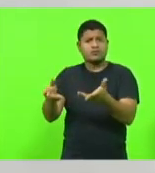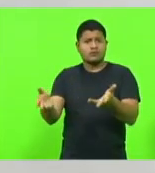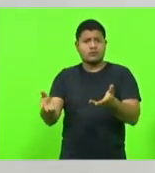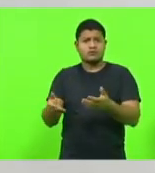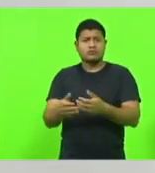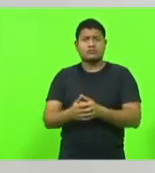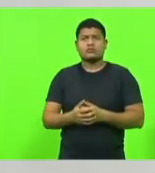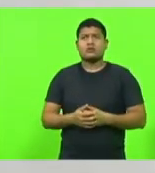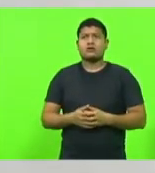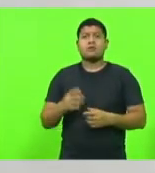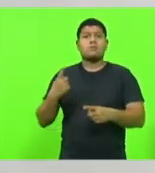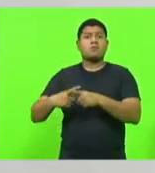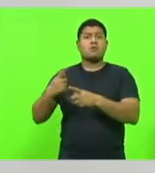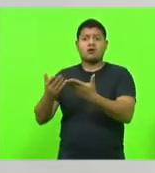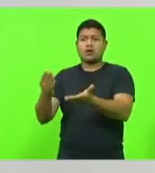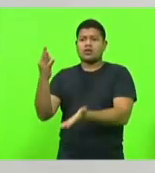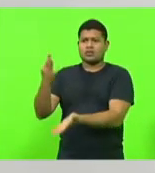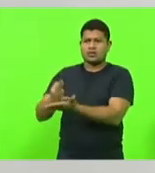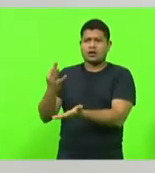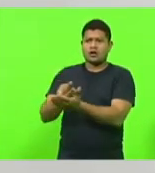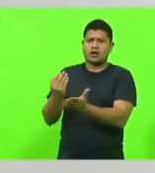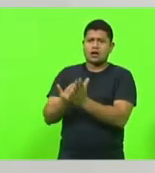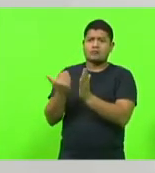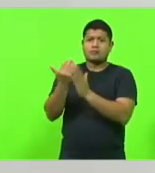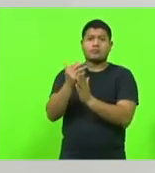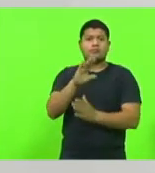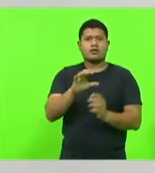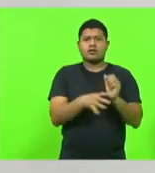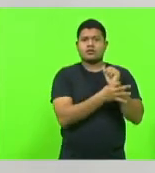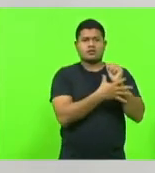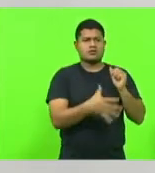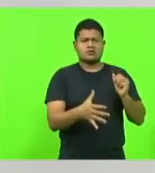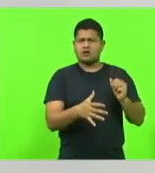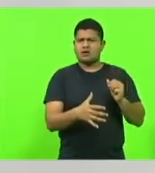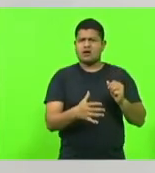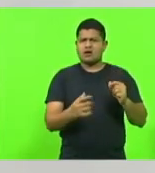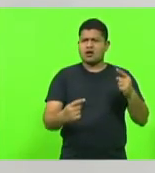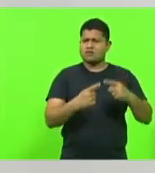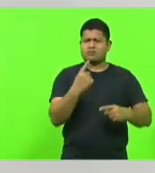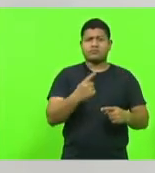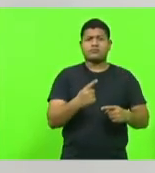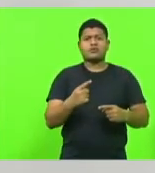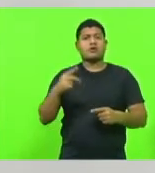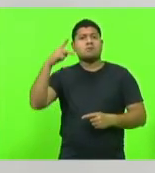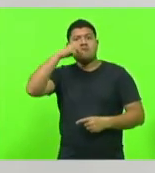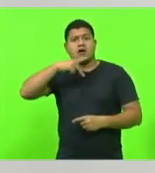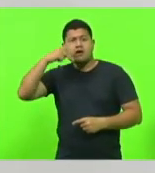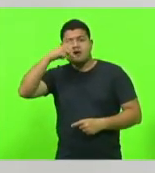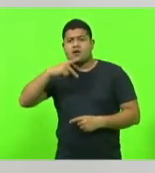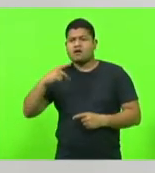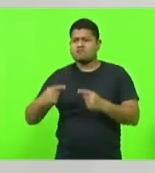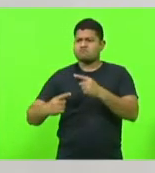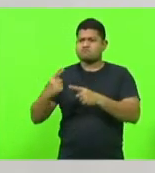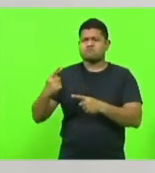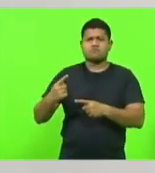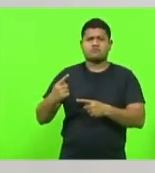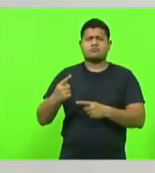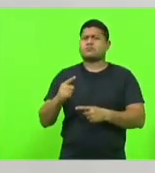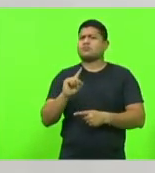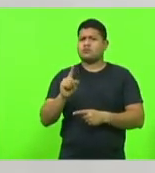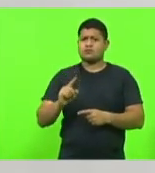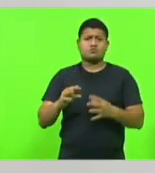Florianópolis vai arrecadar uma taxa e São José não vai fazer a mesma coisa, e Palhoça não vai fazer a mesma coisa? É lógico que vão